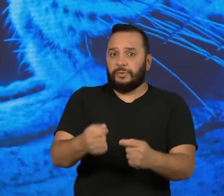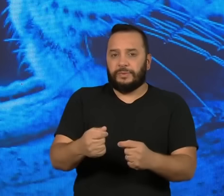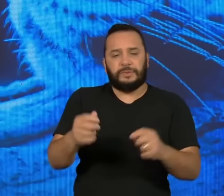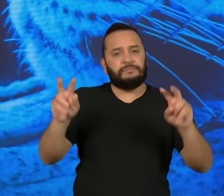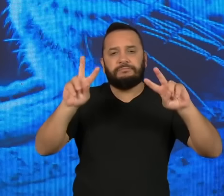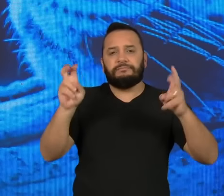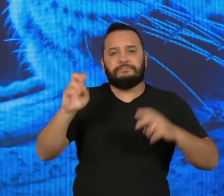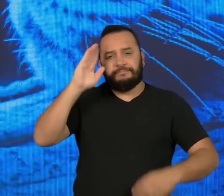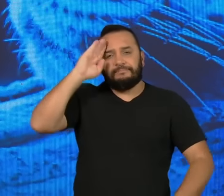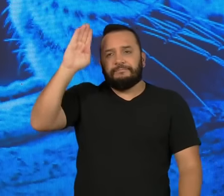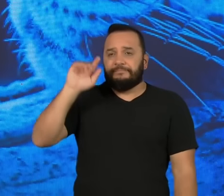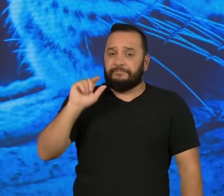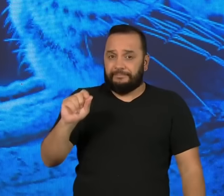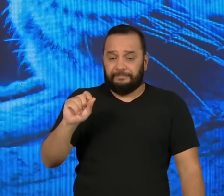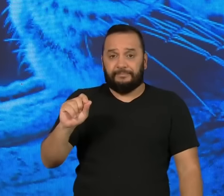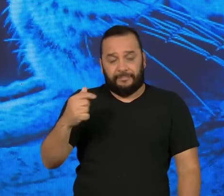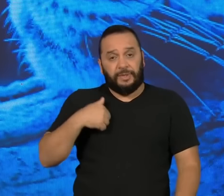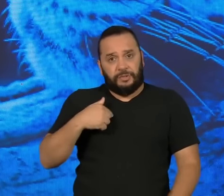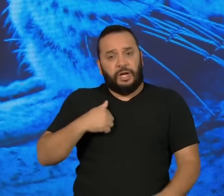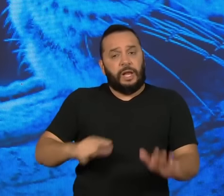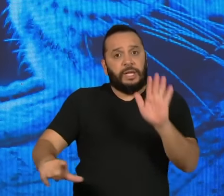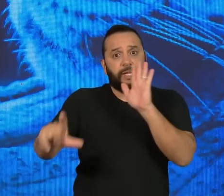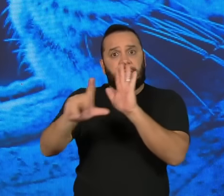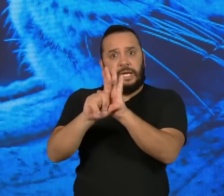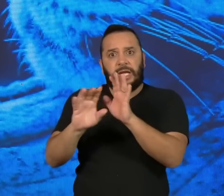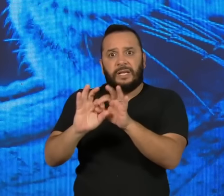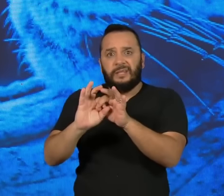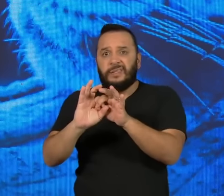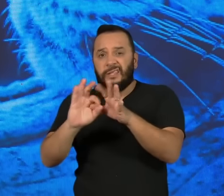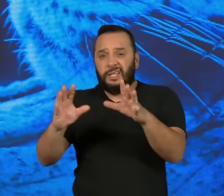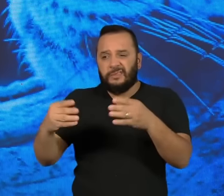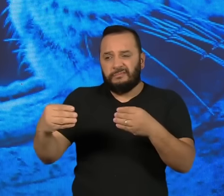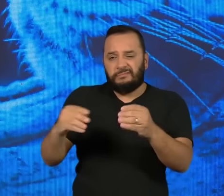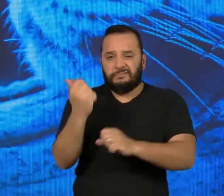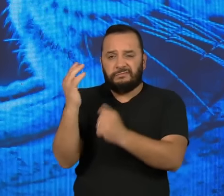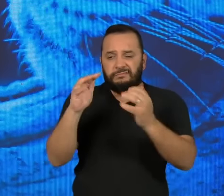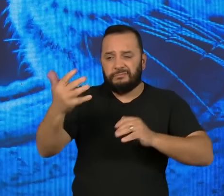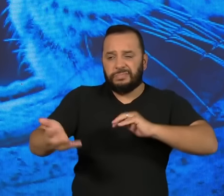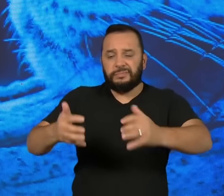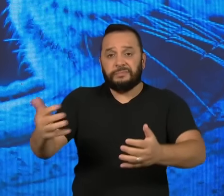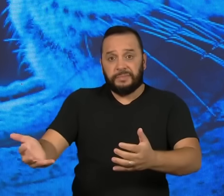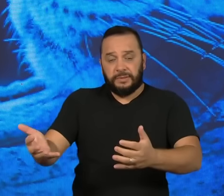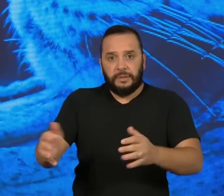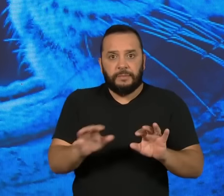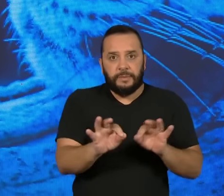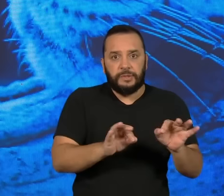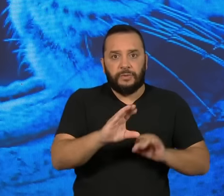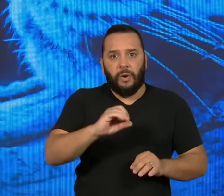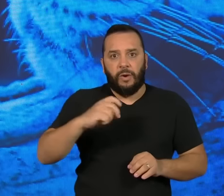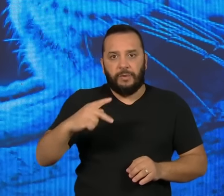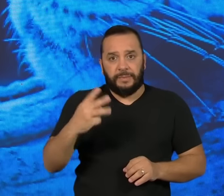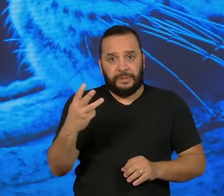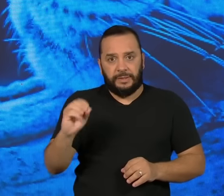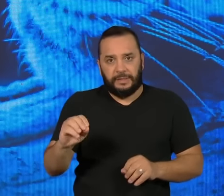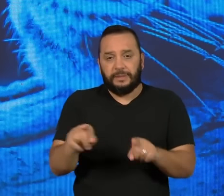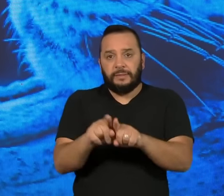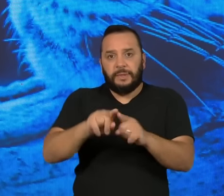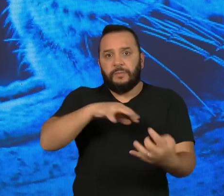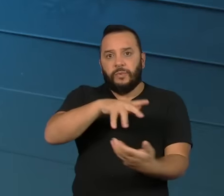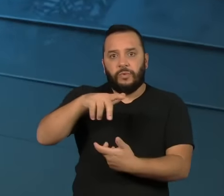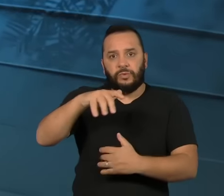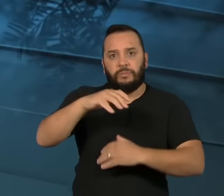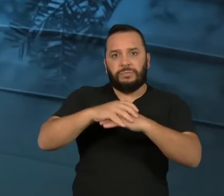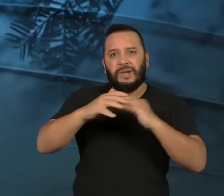assuntos principais, o licenciamento ambiental, os preparativos para a COP30 e o impacto do aquecimento do